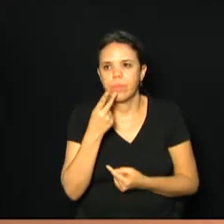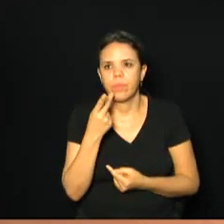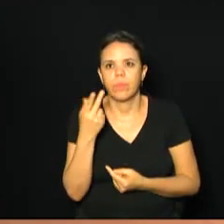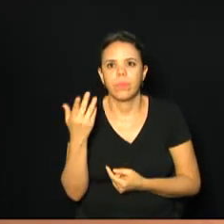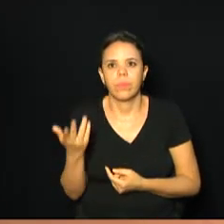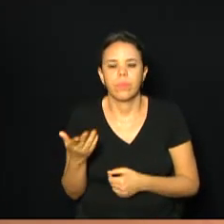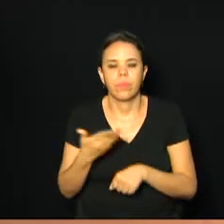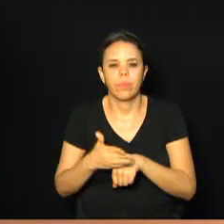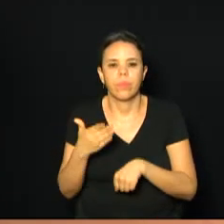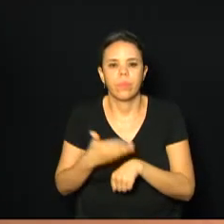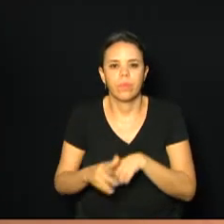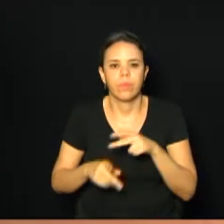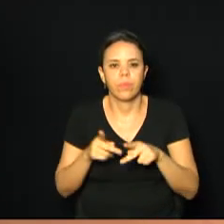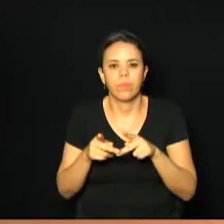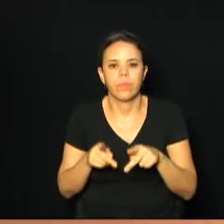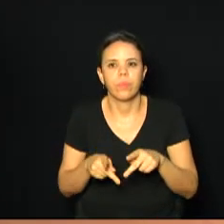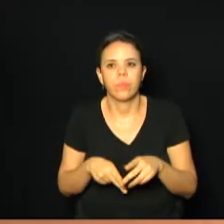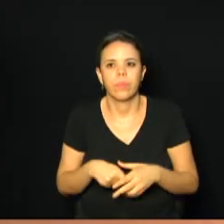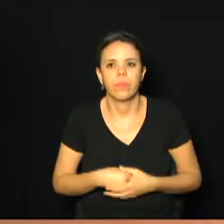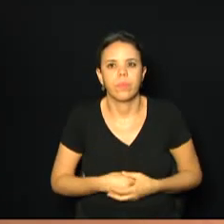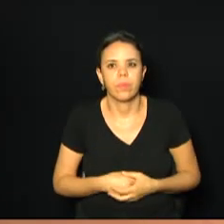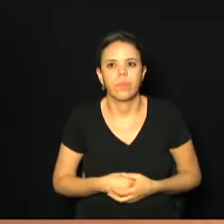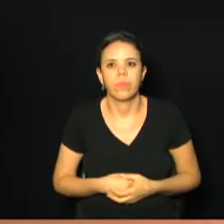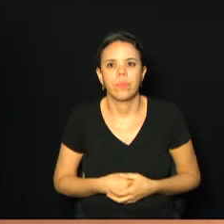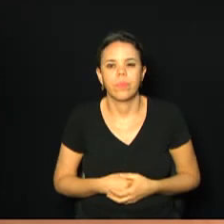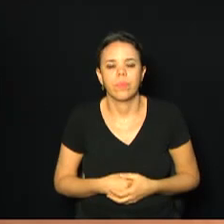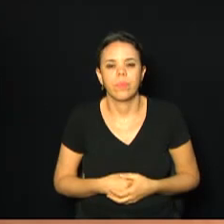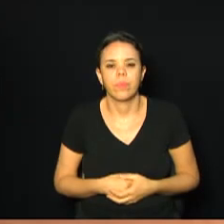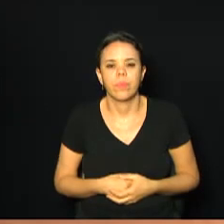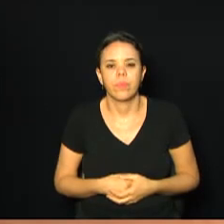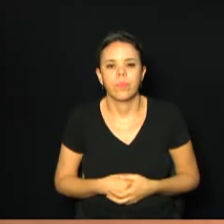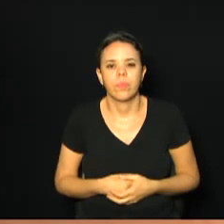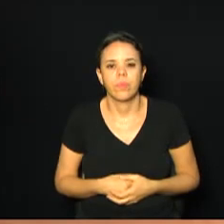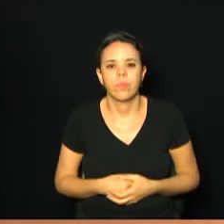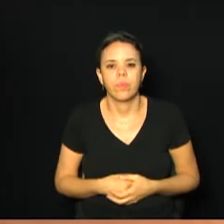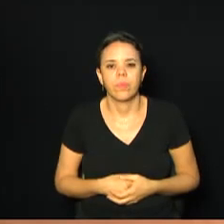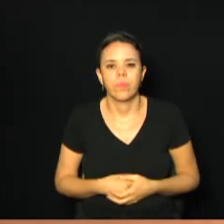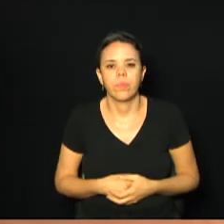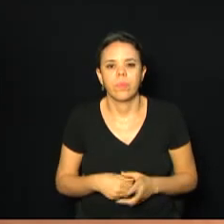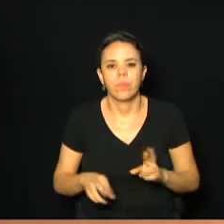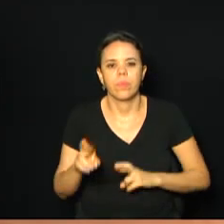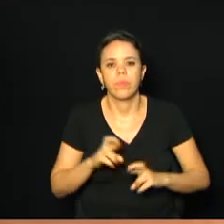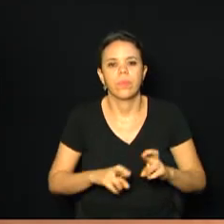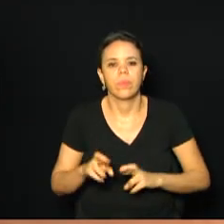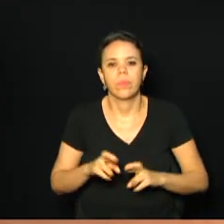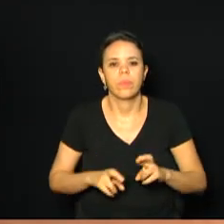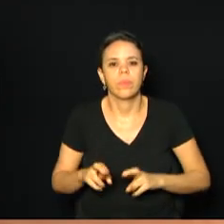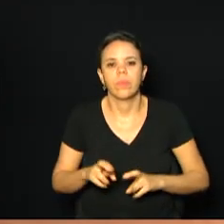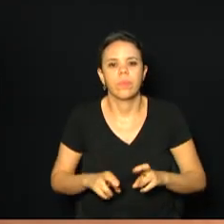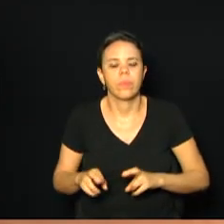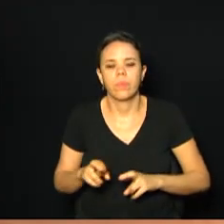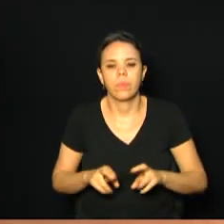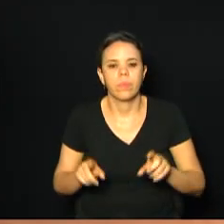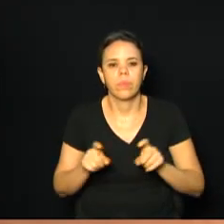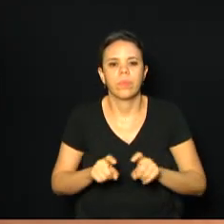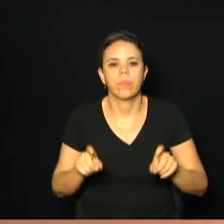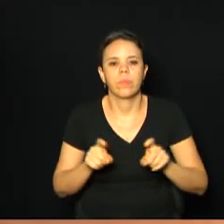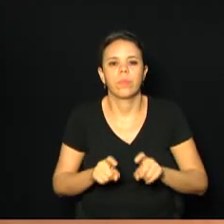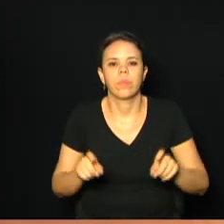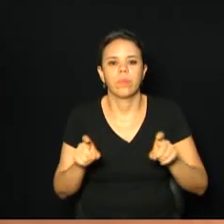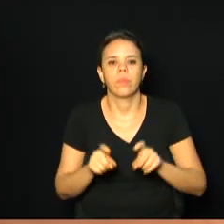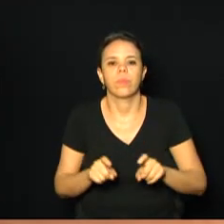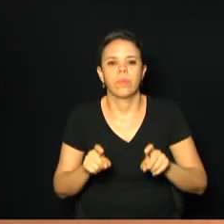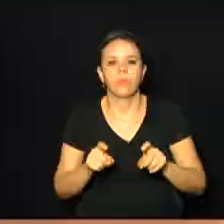o treinamento do pessoal, né? Isso vai ter que ser revisto, né? A informação ela vai ter